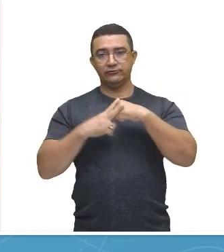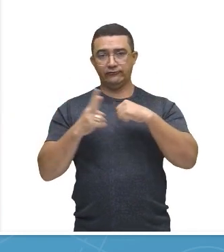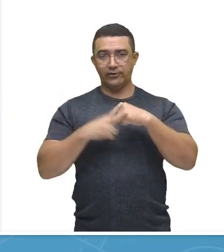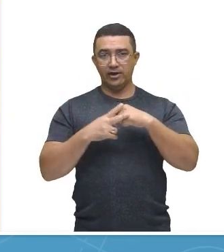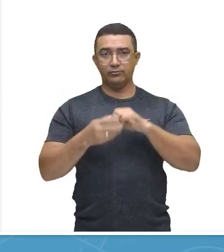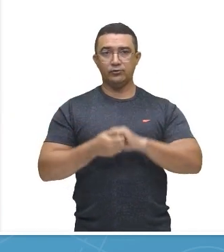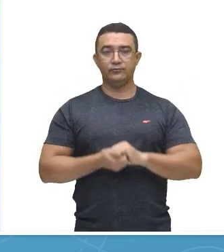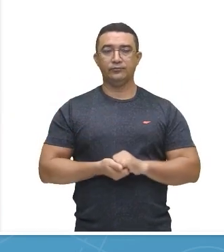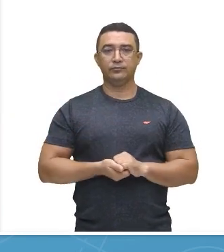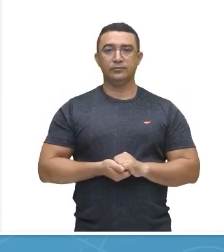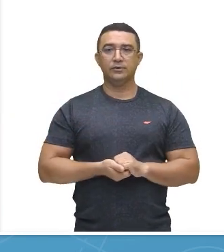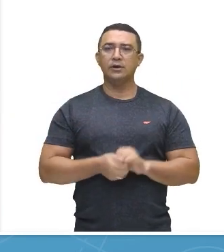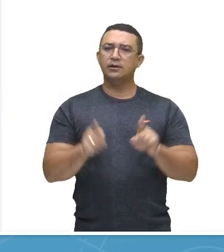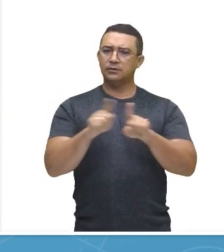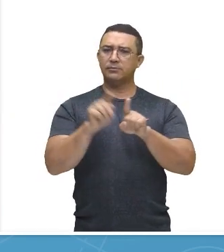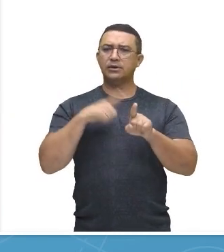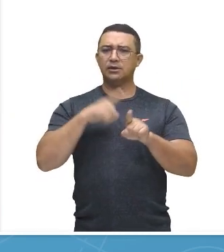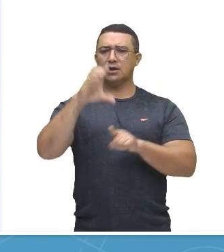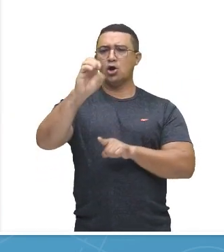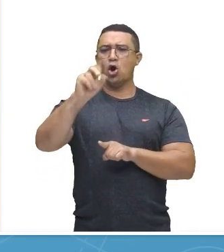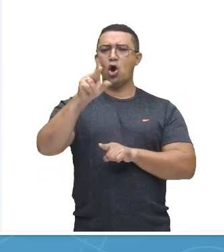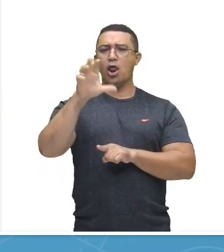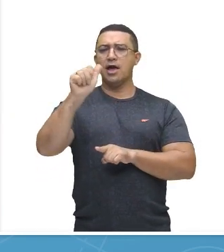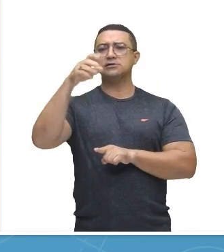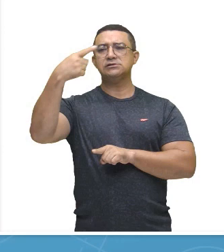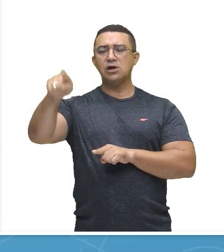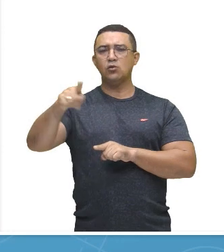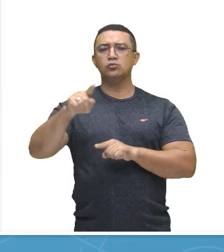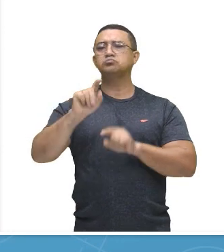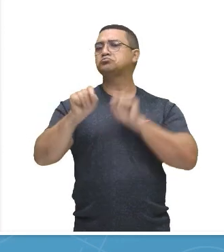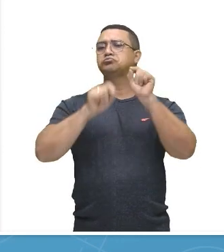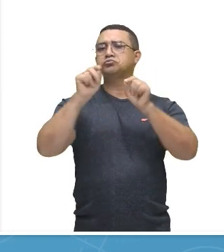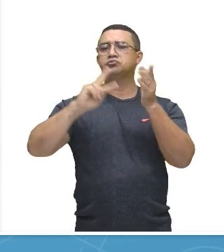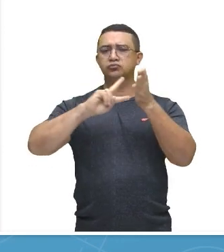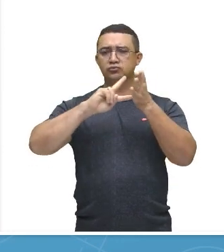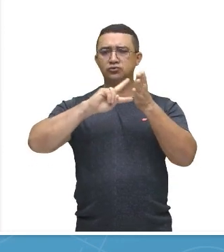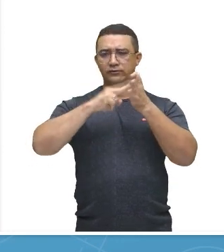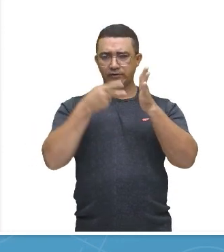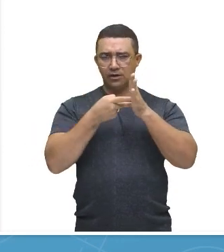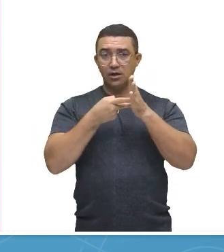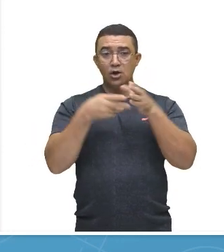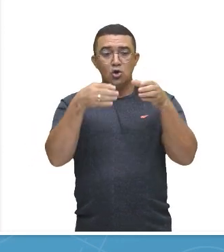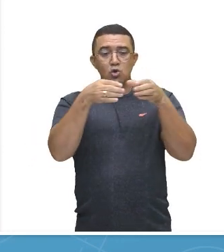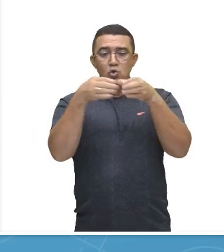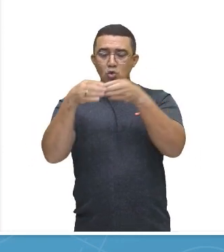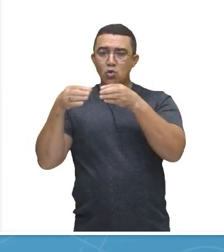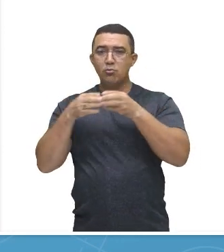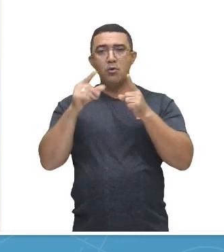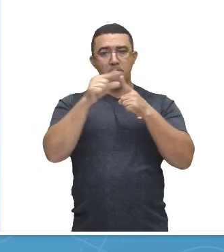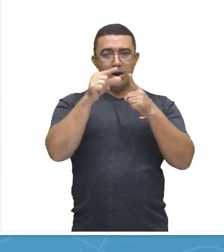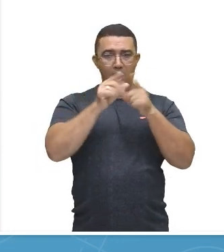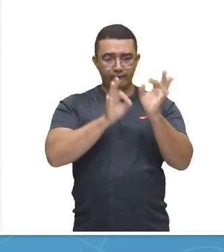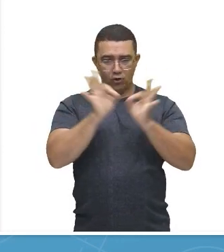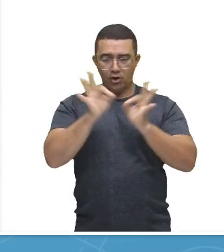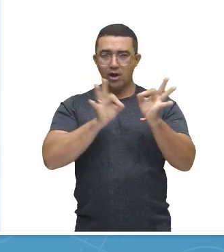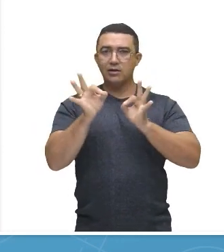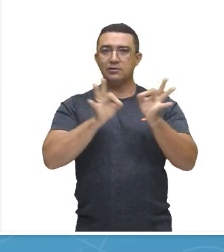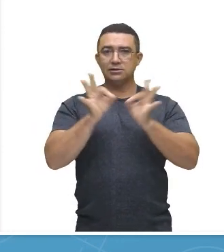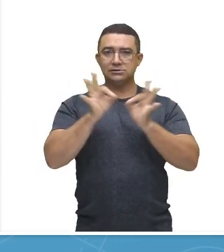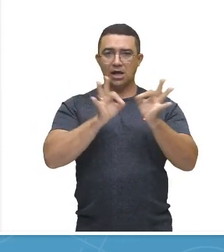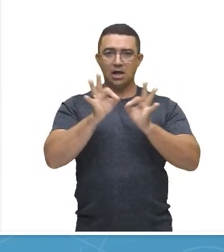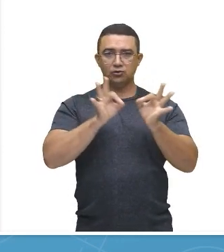oração. Oração. O que é uma oração? É um conjunto de palavras organizada em torno